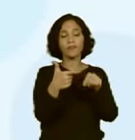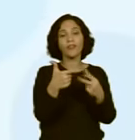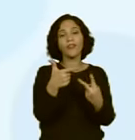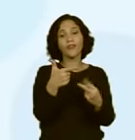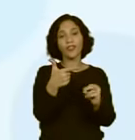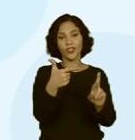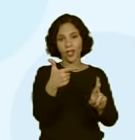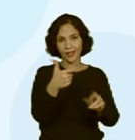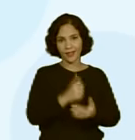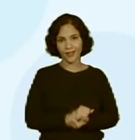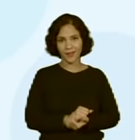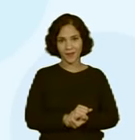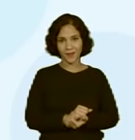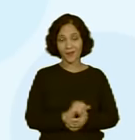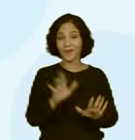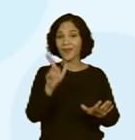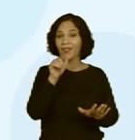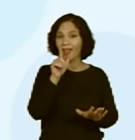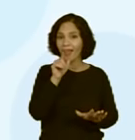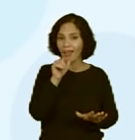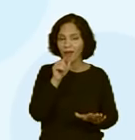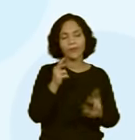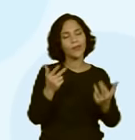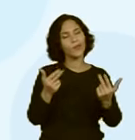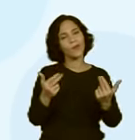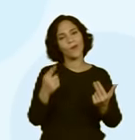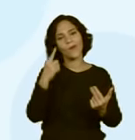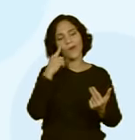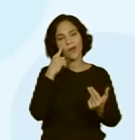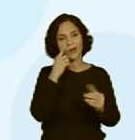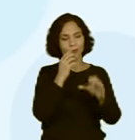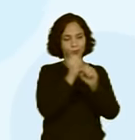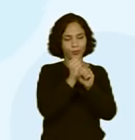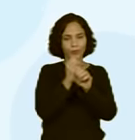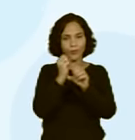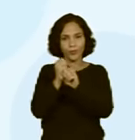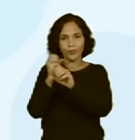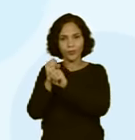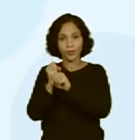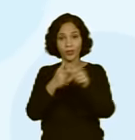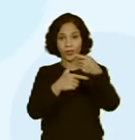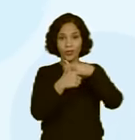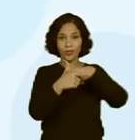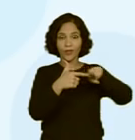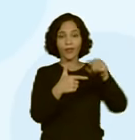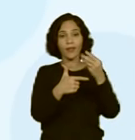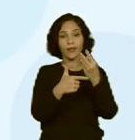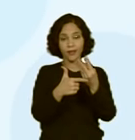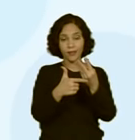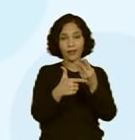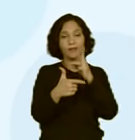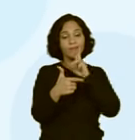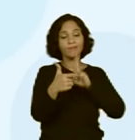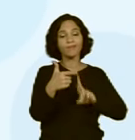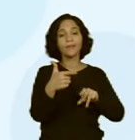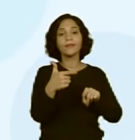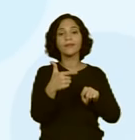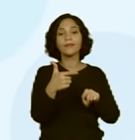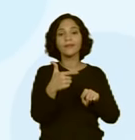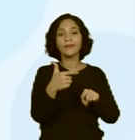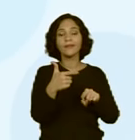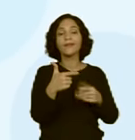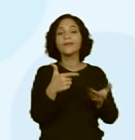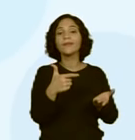é a média. Água, mesma coisa, soma um com o outro, divide por 3, nós vamos